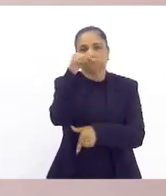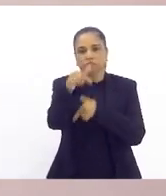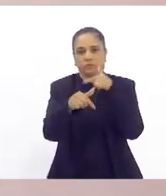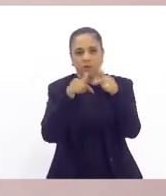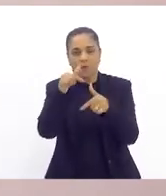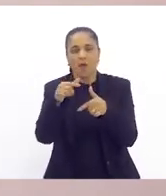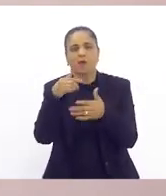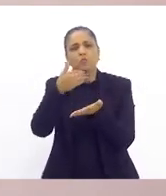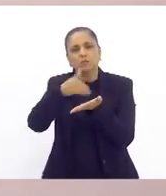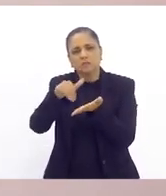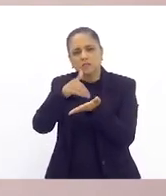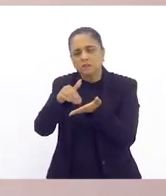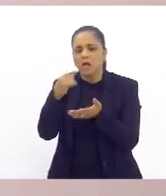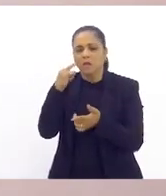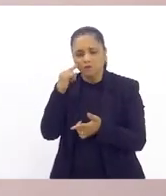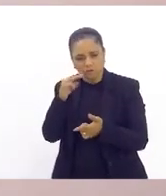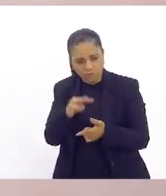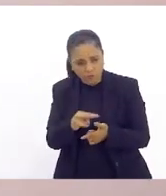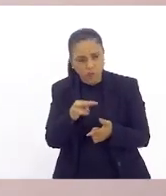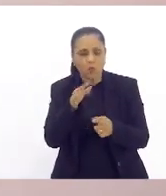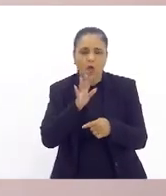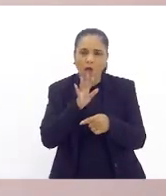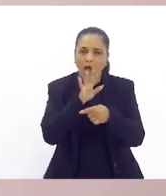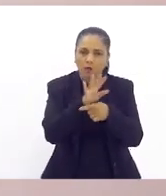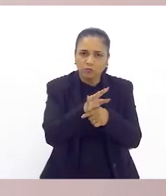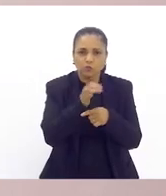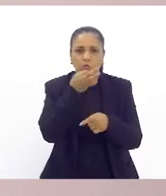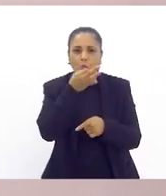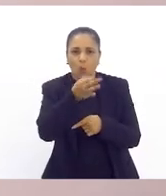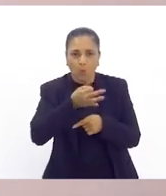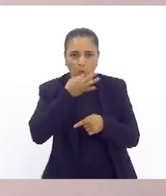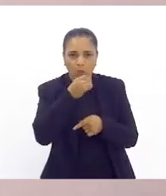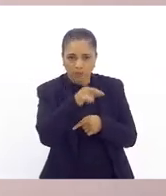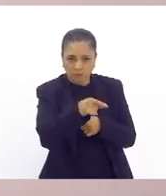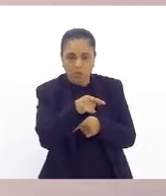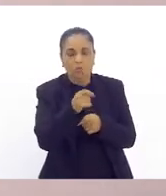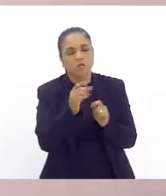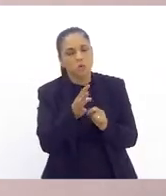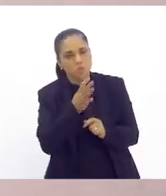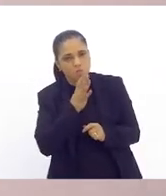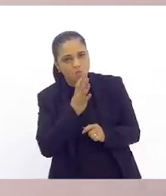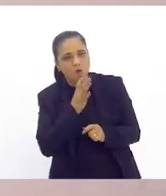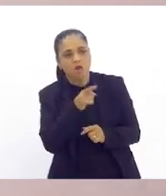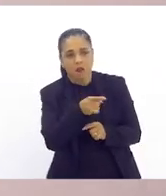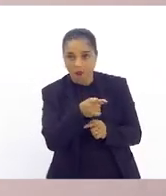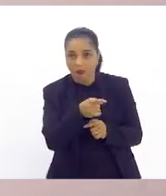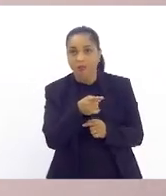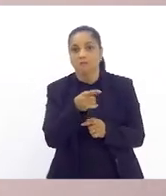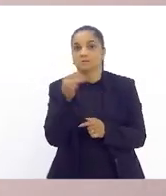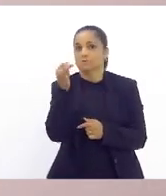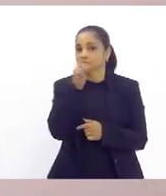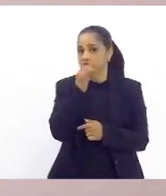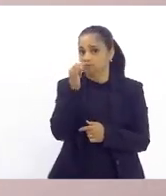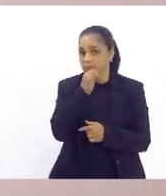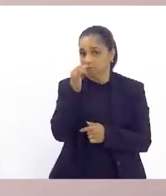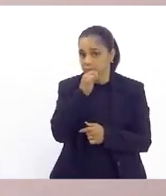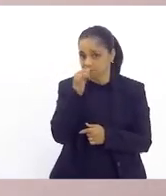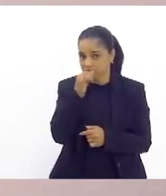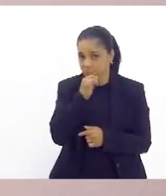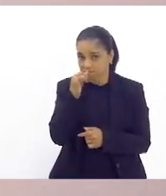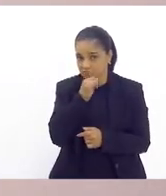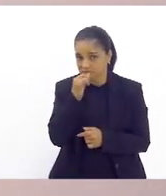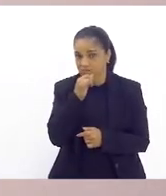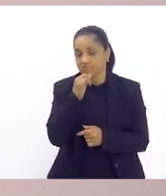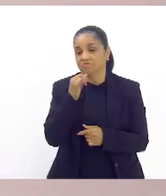esteve deu as contribuições dele né dentro daquilo que que ele conhece bastante de energia elétrica deu